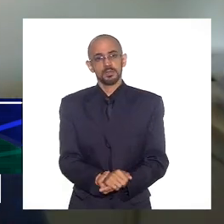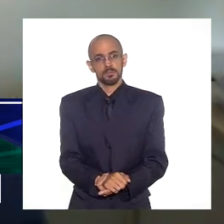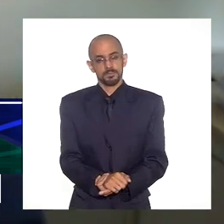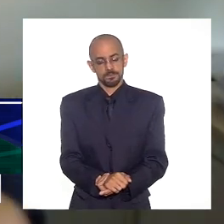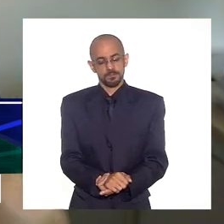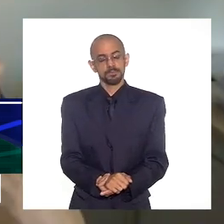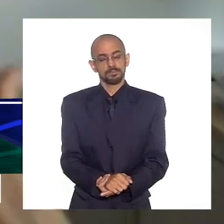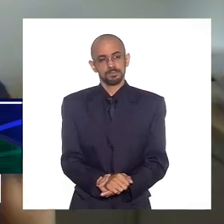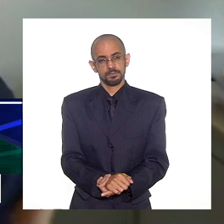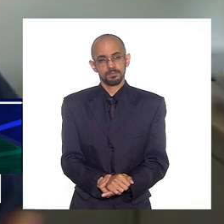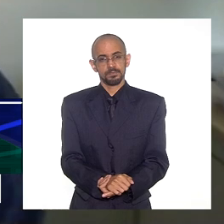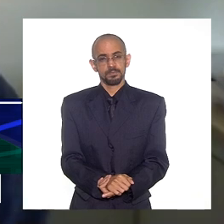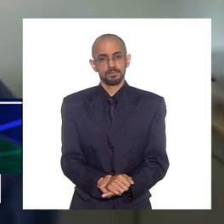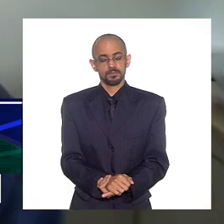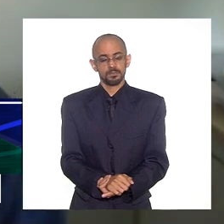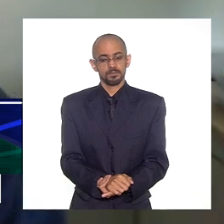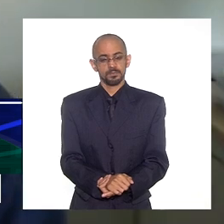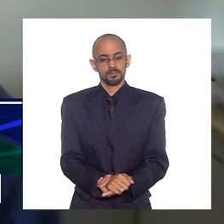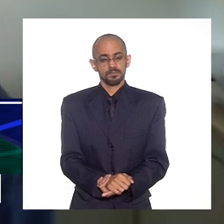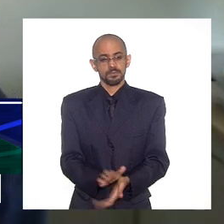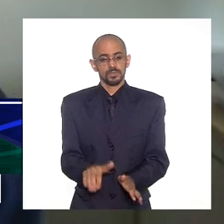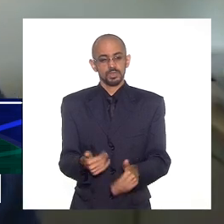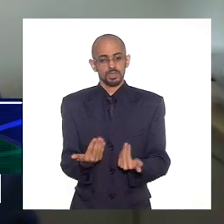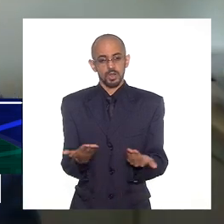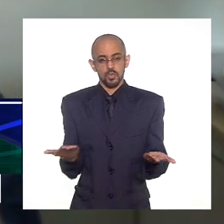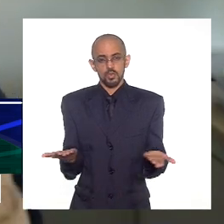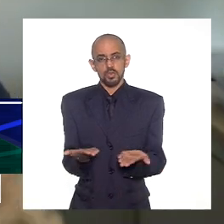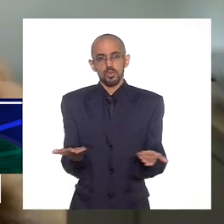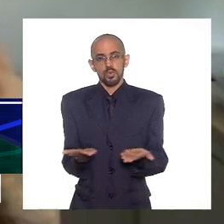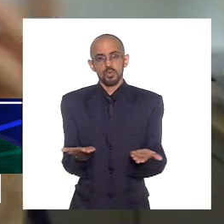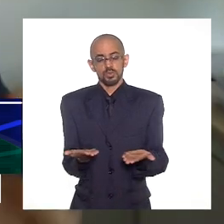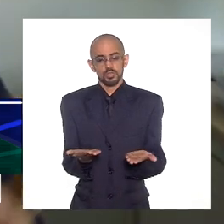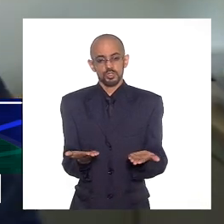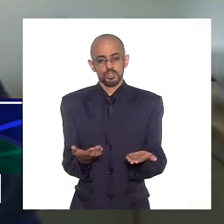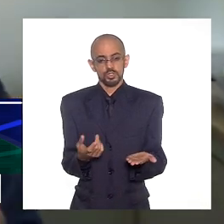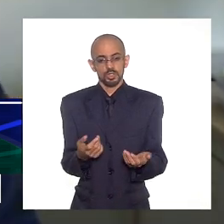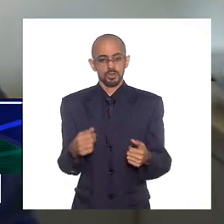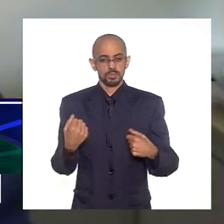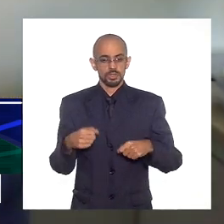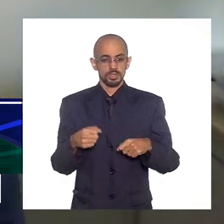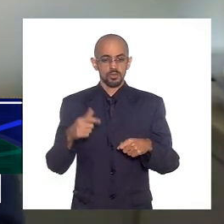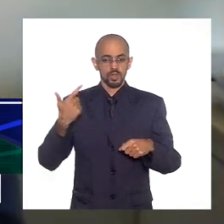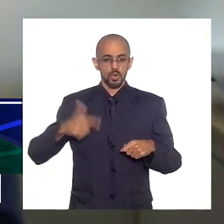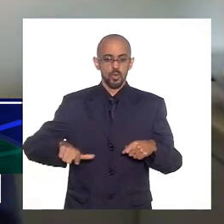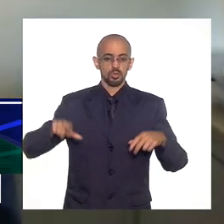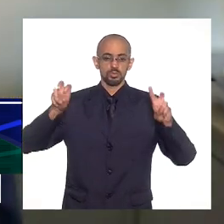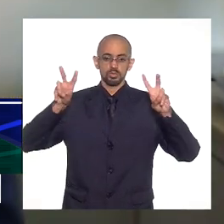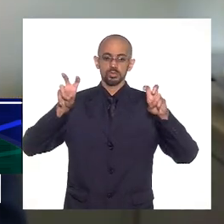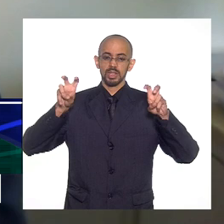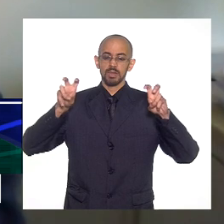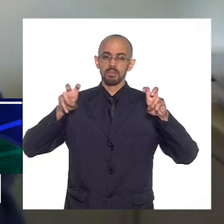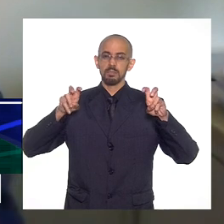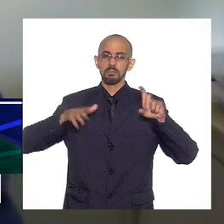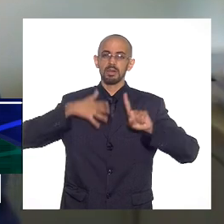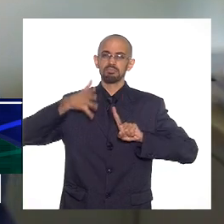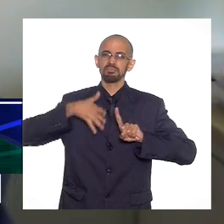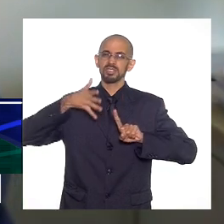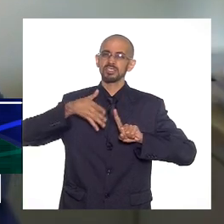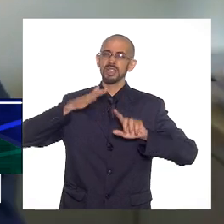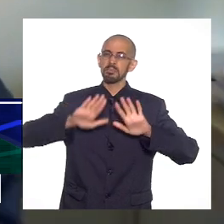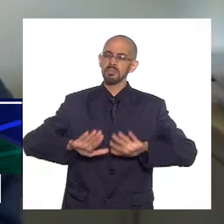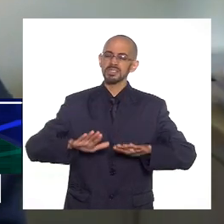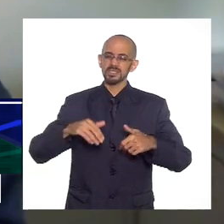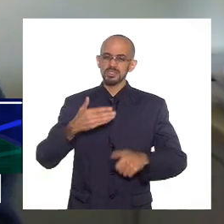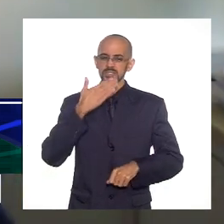eu peguei esse dia de hoje. Eu tinha até outros temas para aprofundar. Mas que esse tipo